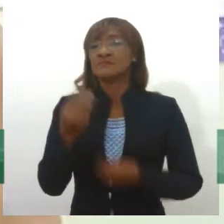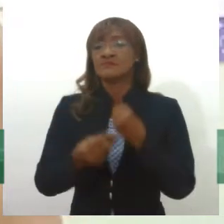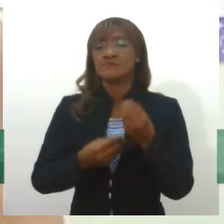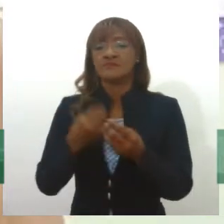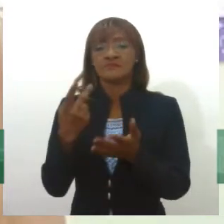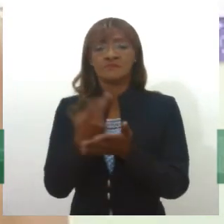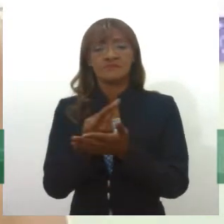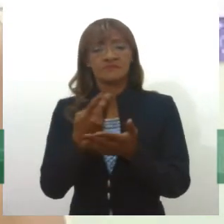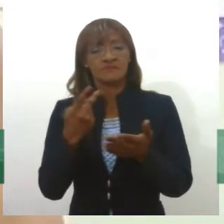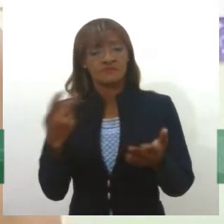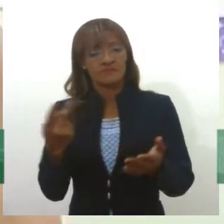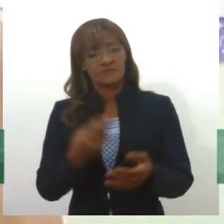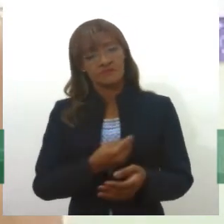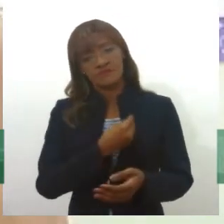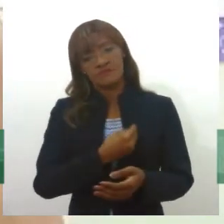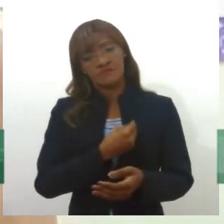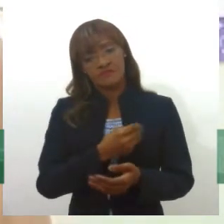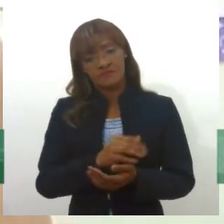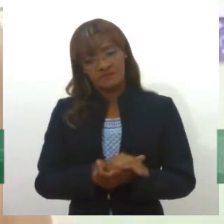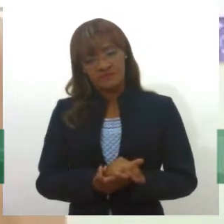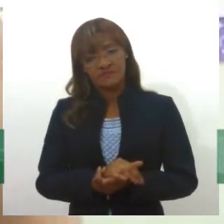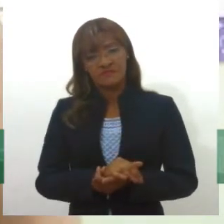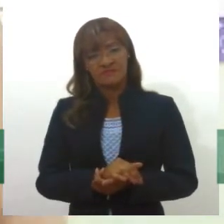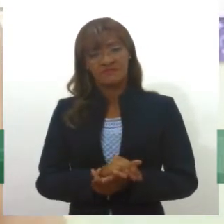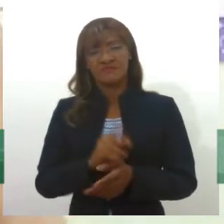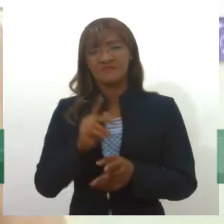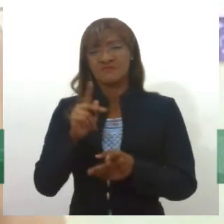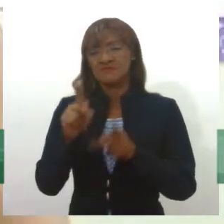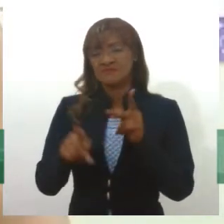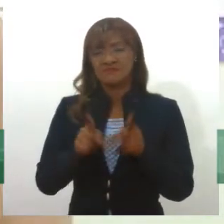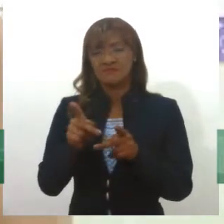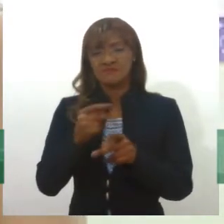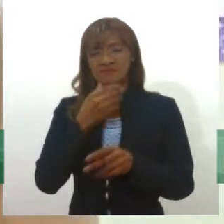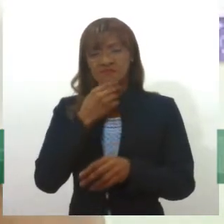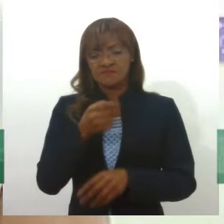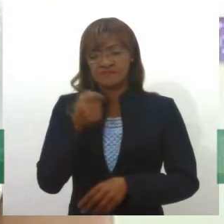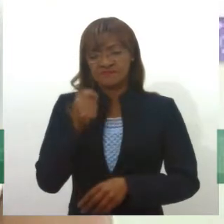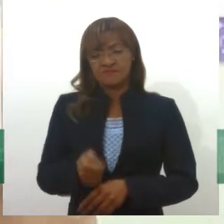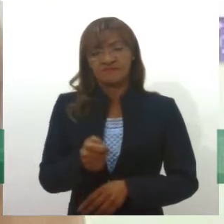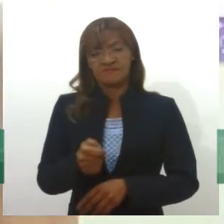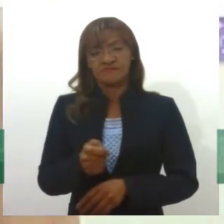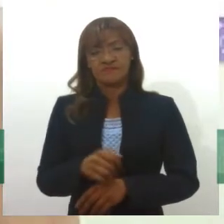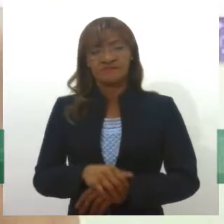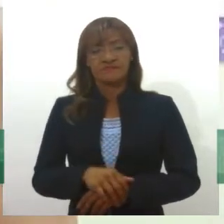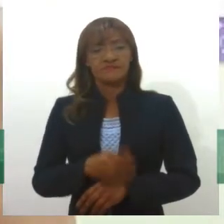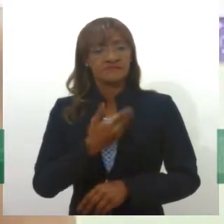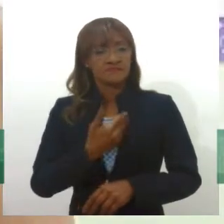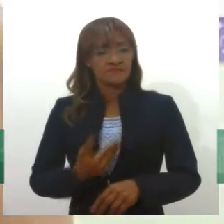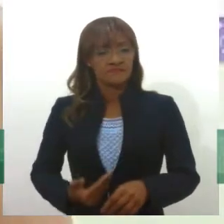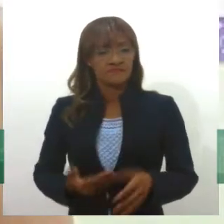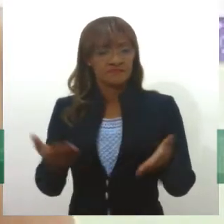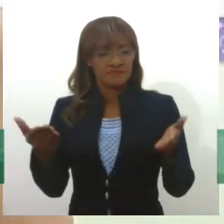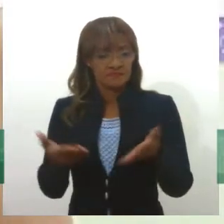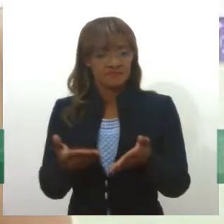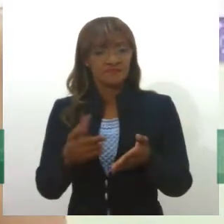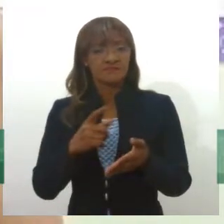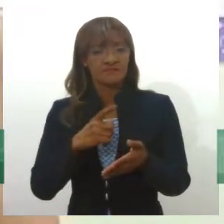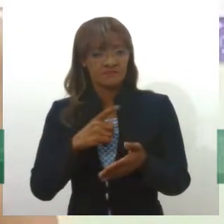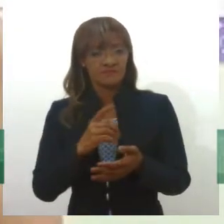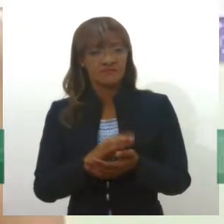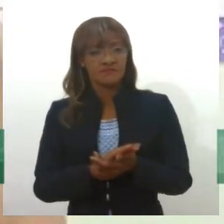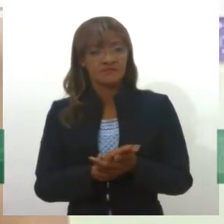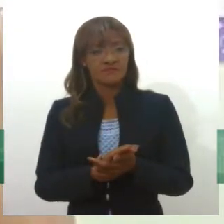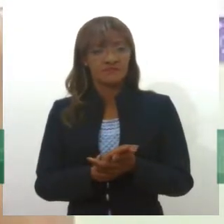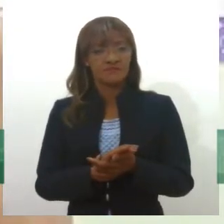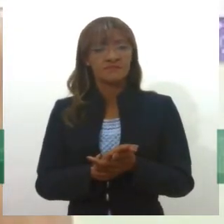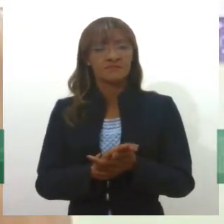ainda por essa estrutura machista, racista, que estão dentro dos partidos, dentro do sistema, que ainda é